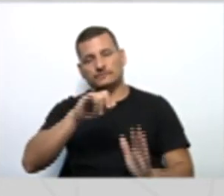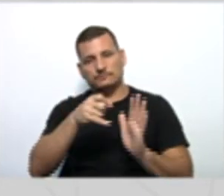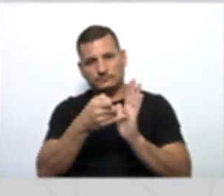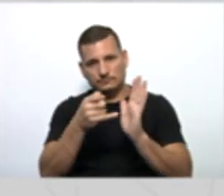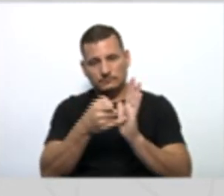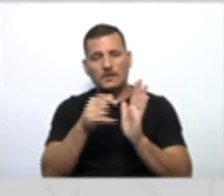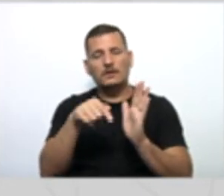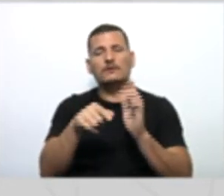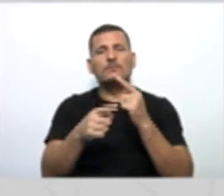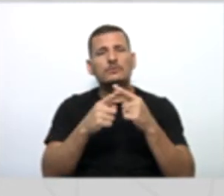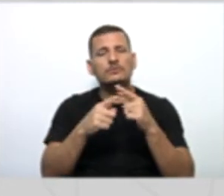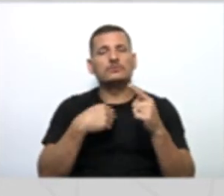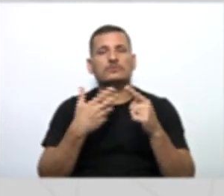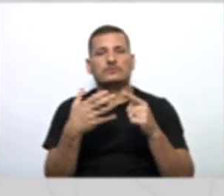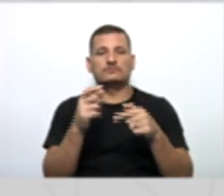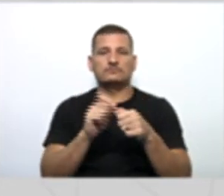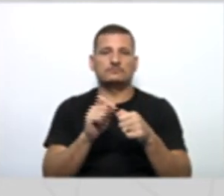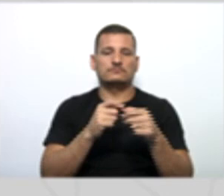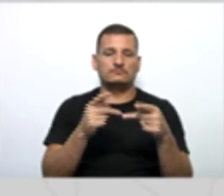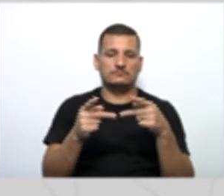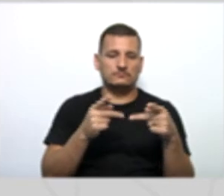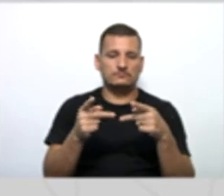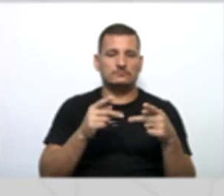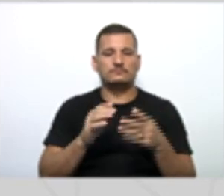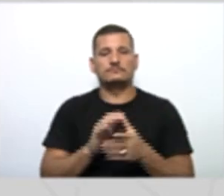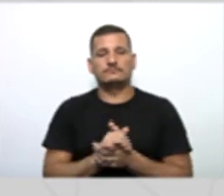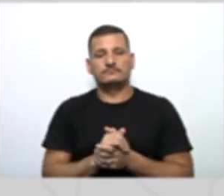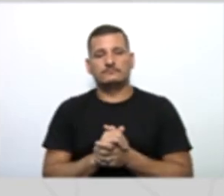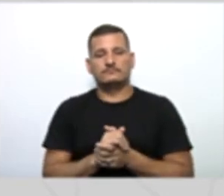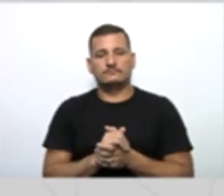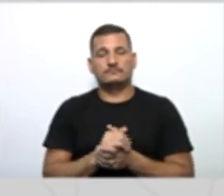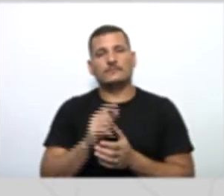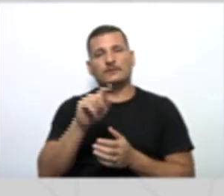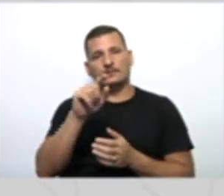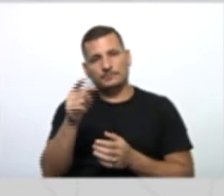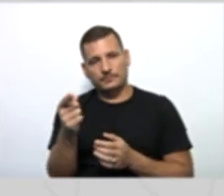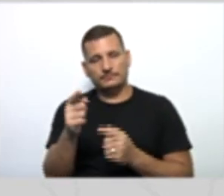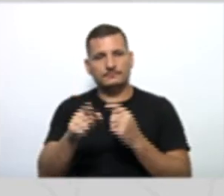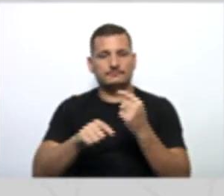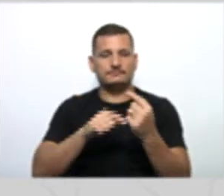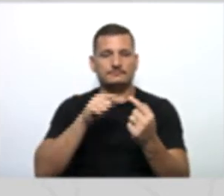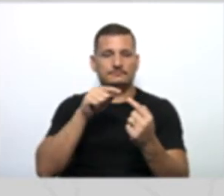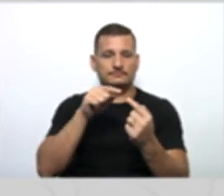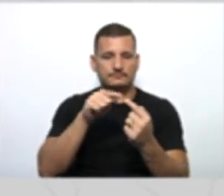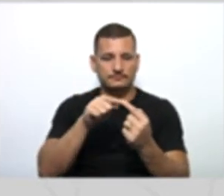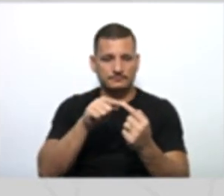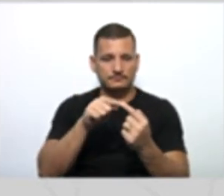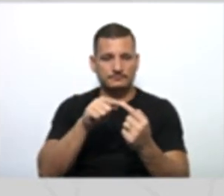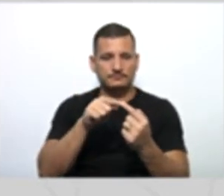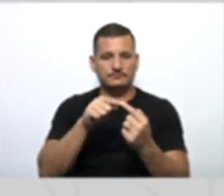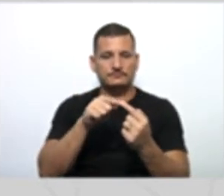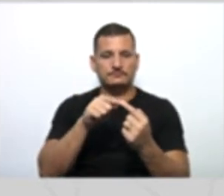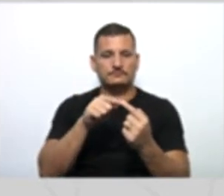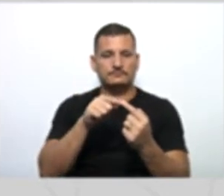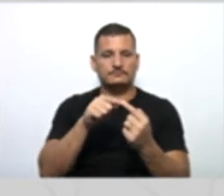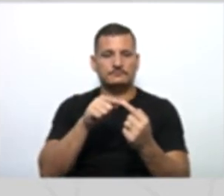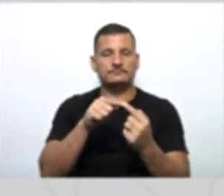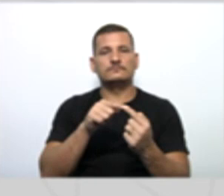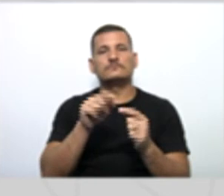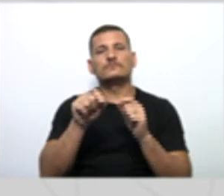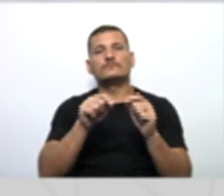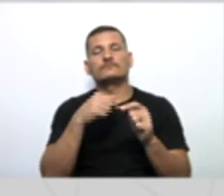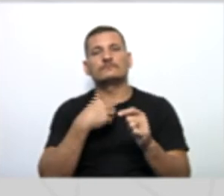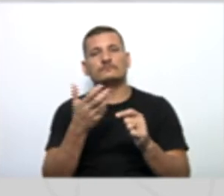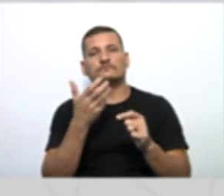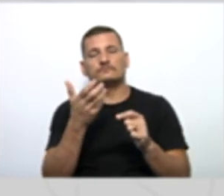quero fazer esse projeto? Depois eu vou traçar os meus objetivos, como vocês viram na nossa externa. Né? O que eu quero